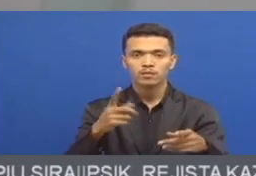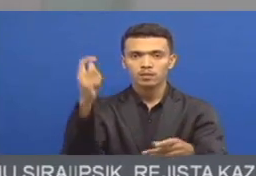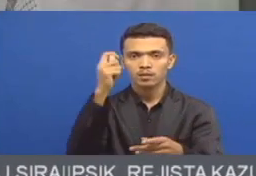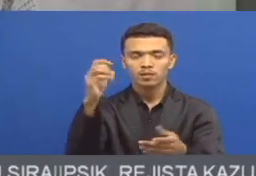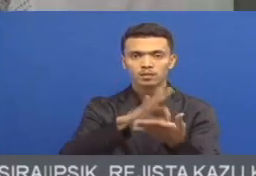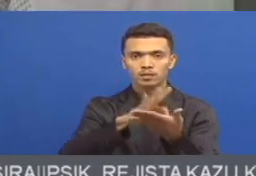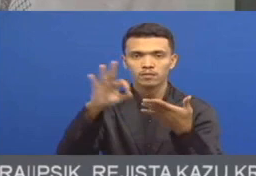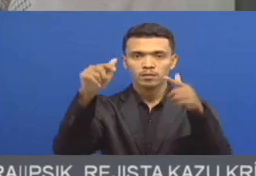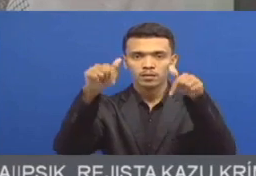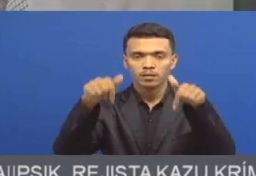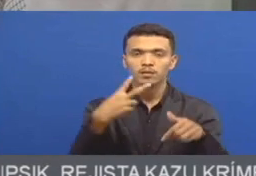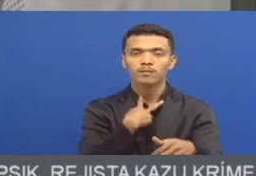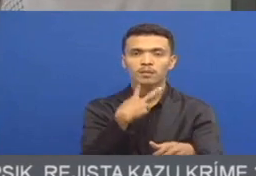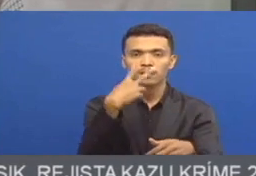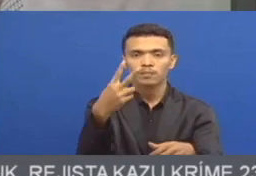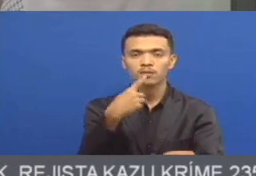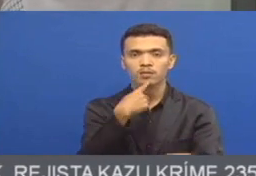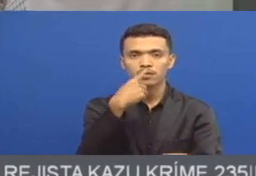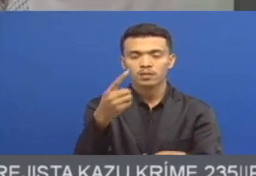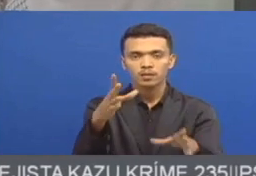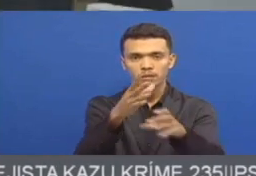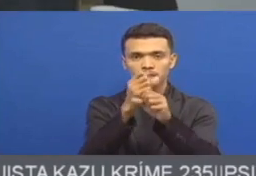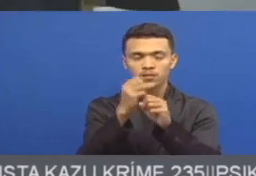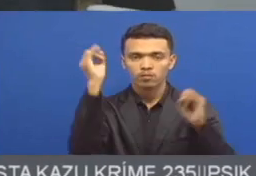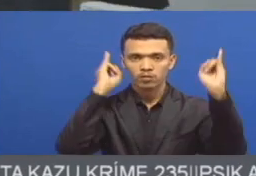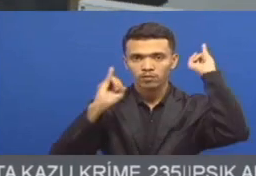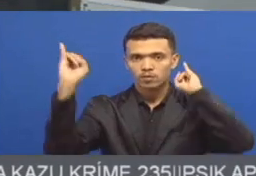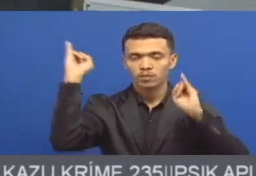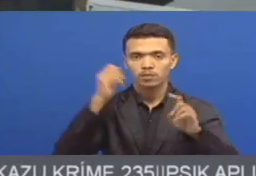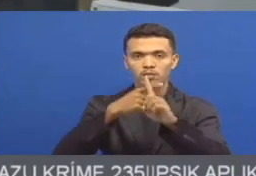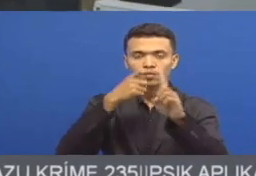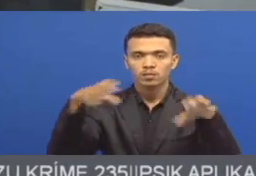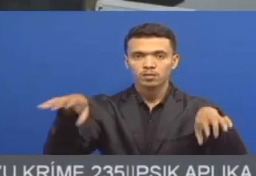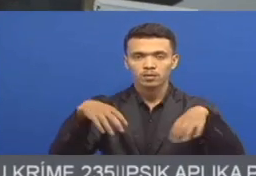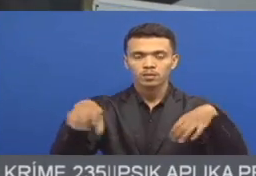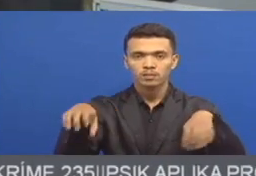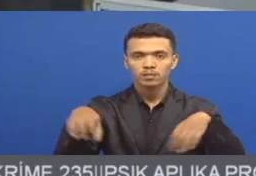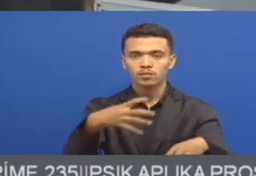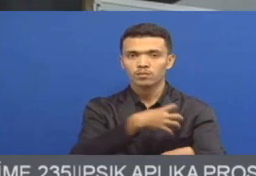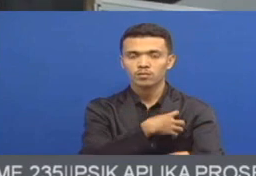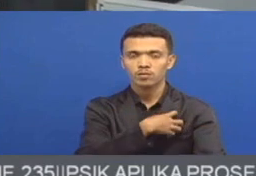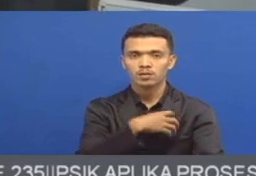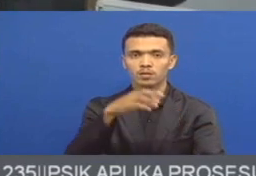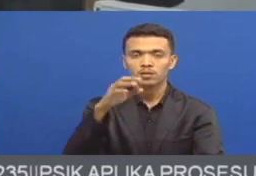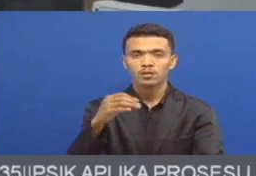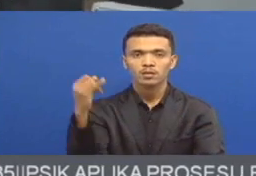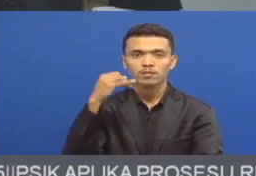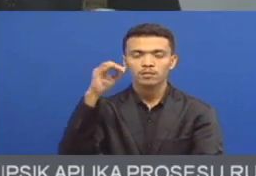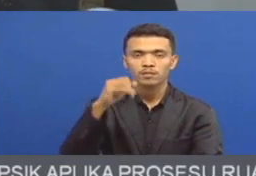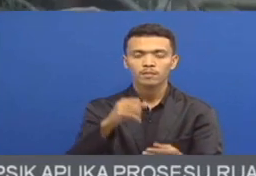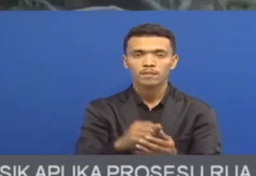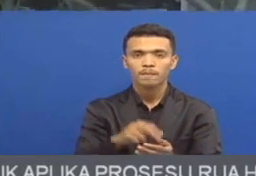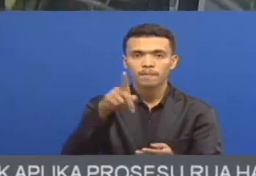né. Porta-voz PSIC né atetem, foi em cima informação né. Rússia Serviço Interpol, Polícia Científica e Investigação